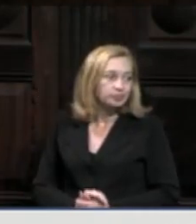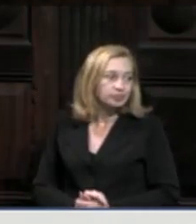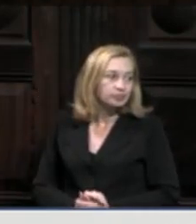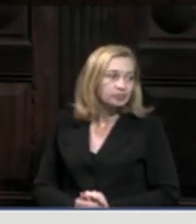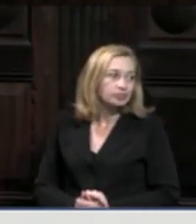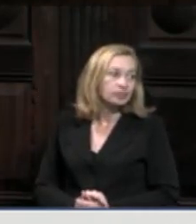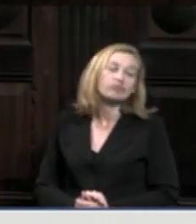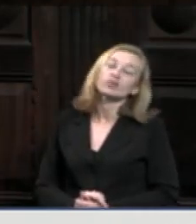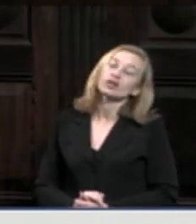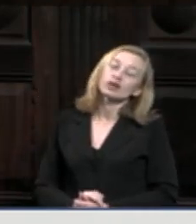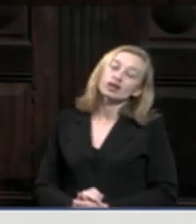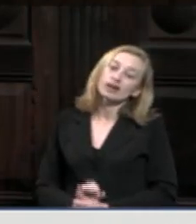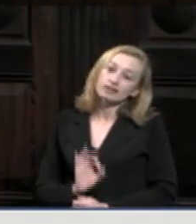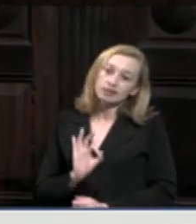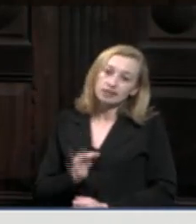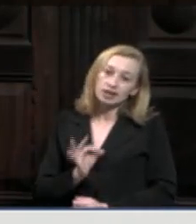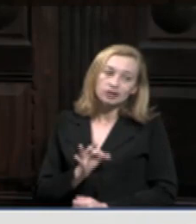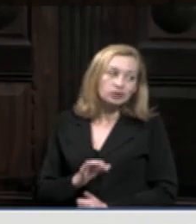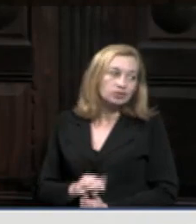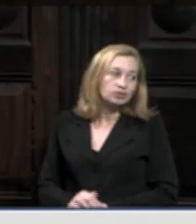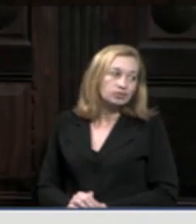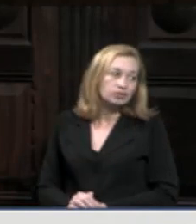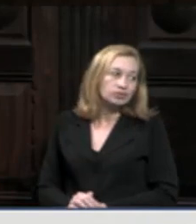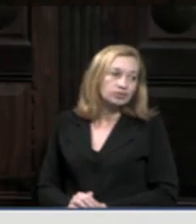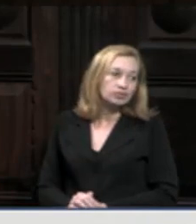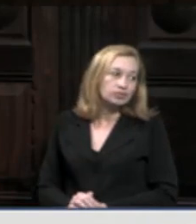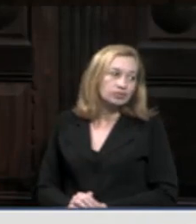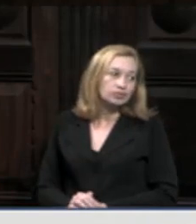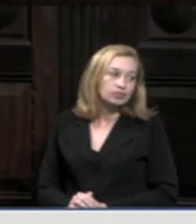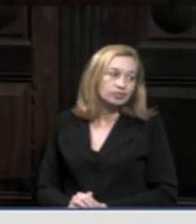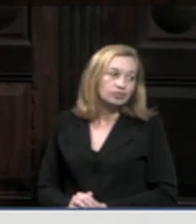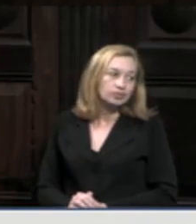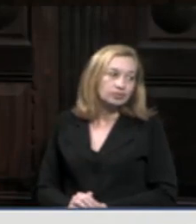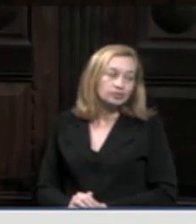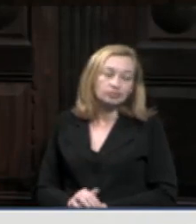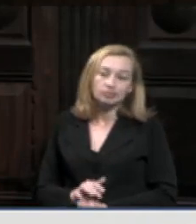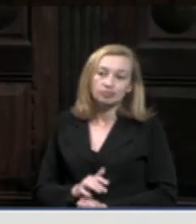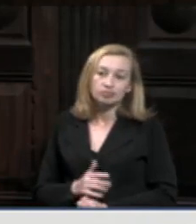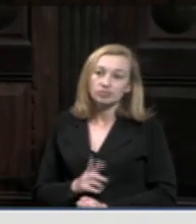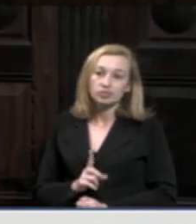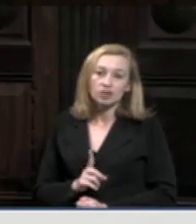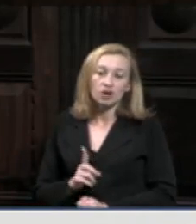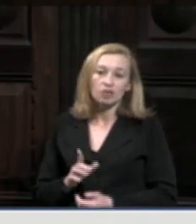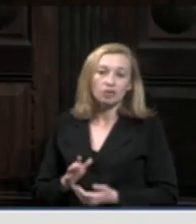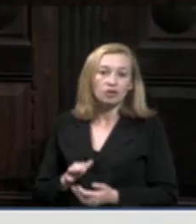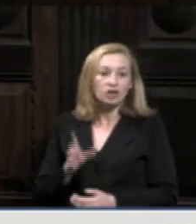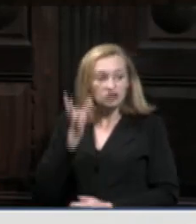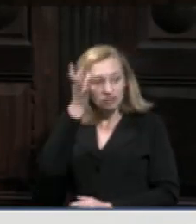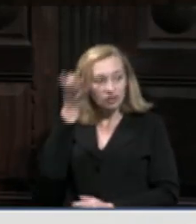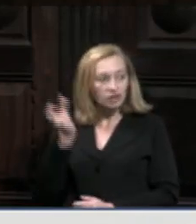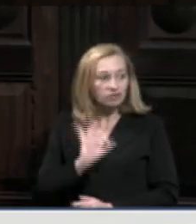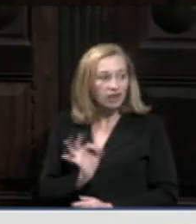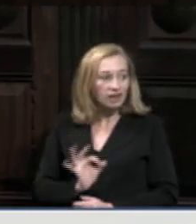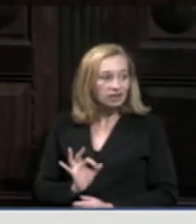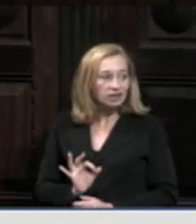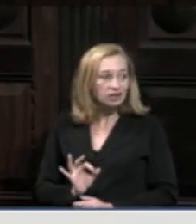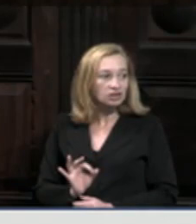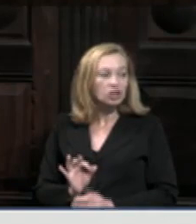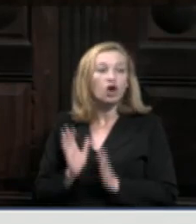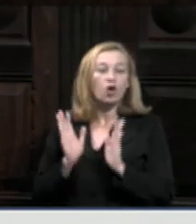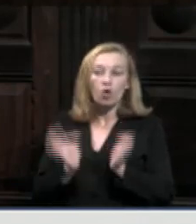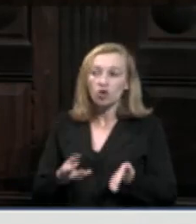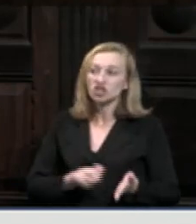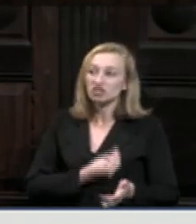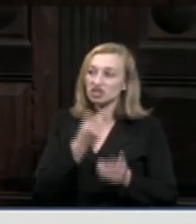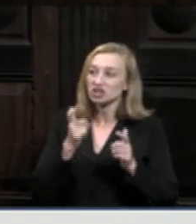E é claro que aí, realmente, eles não se fizeram presentes. Hoje, não se fizeram